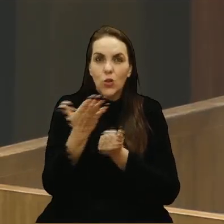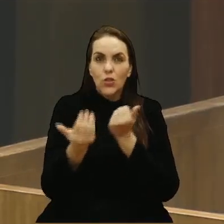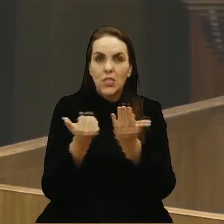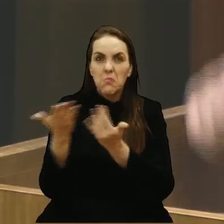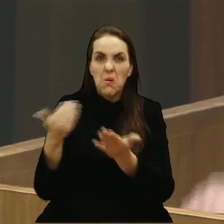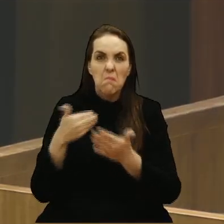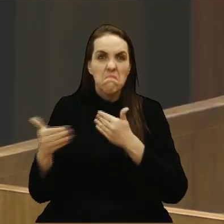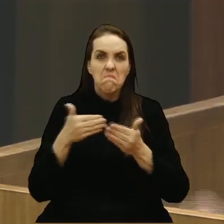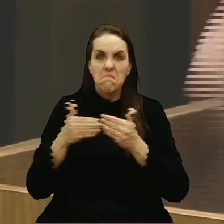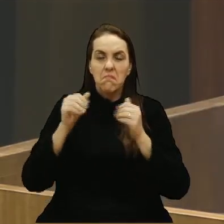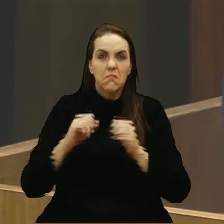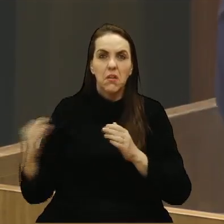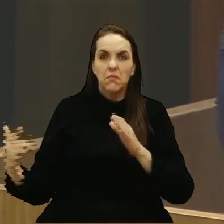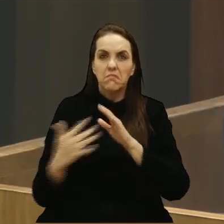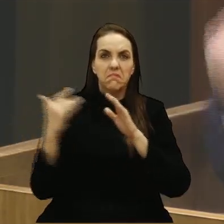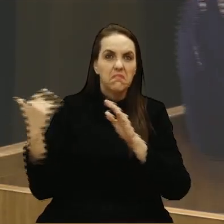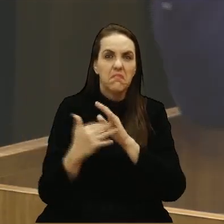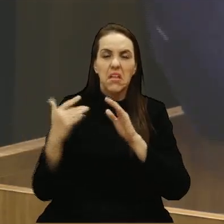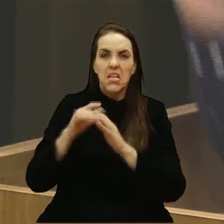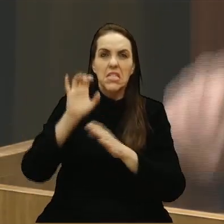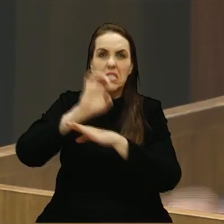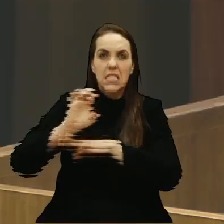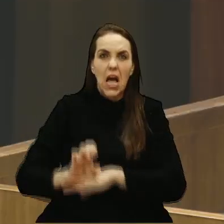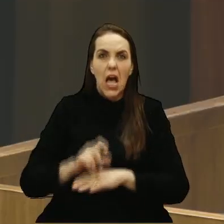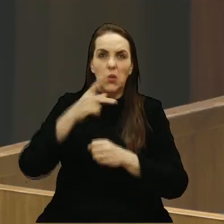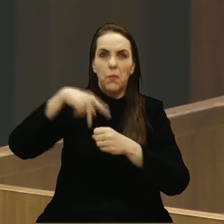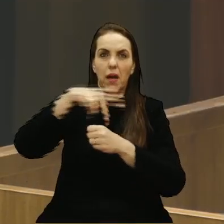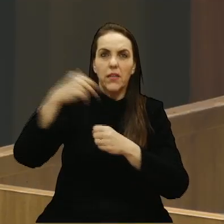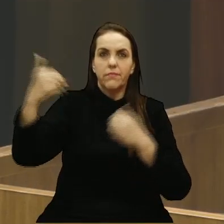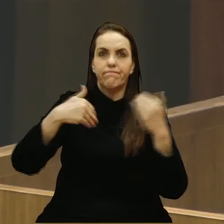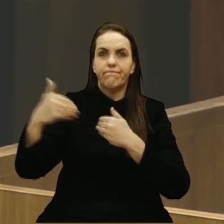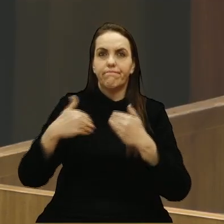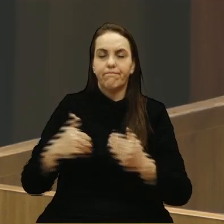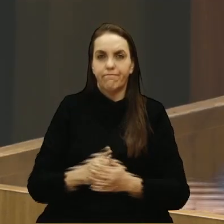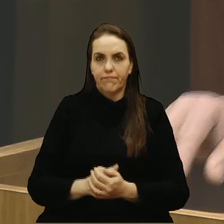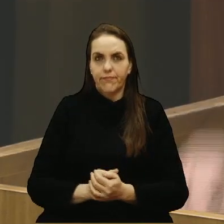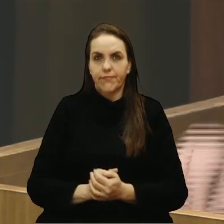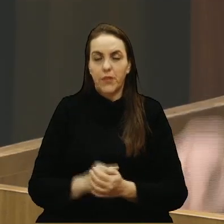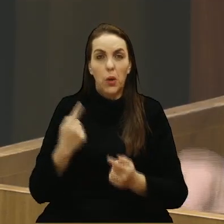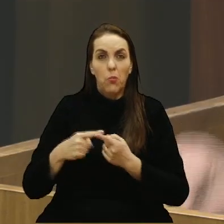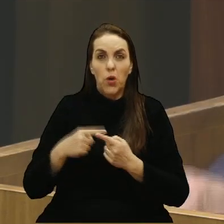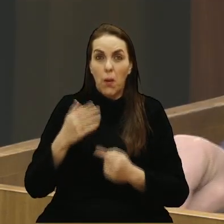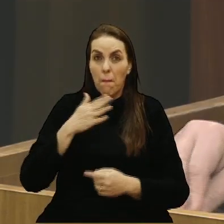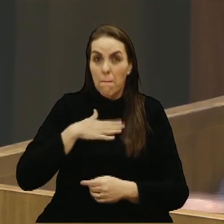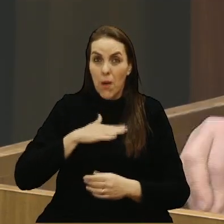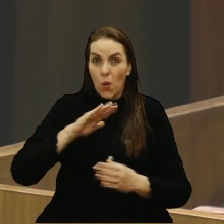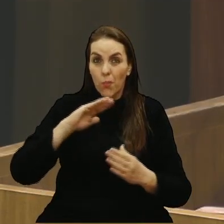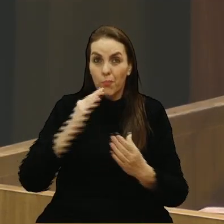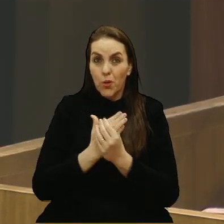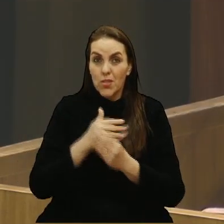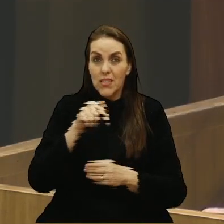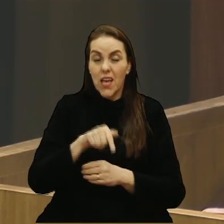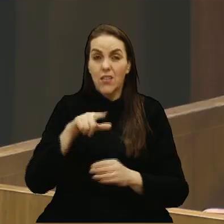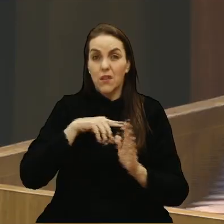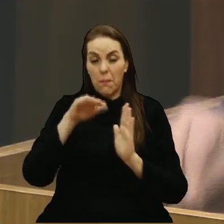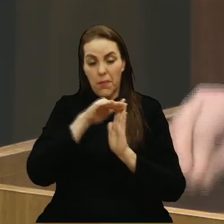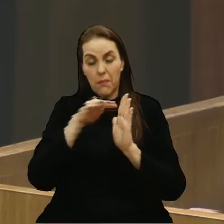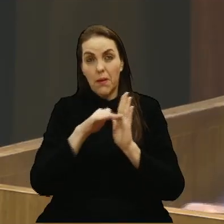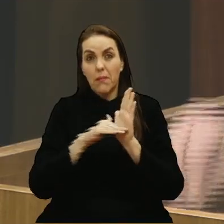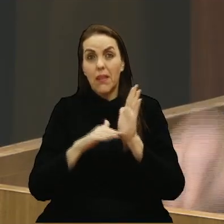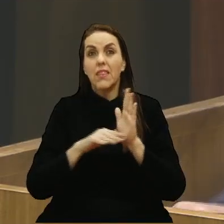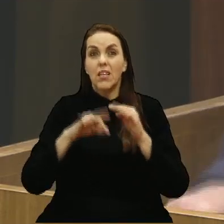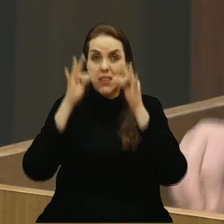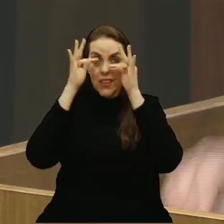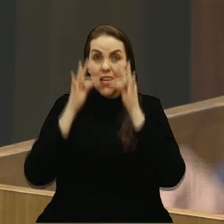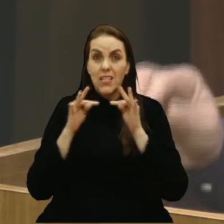de onde vem, independente do estado ou do país. Porque no meu processo eu tive